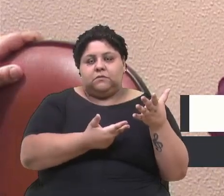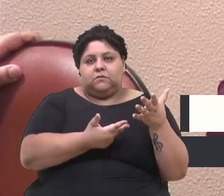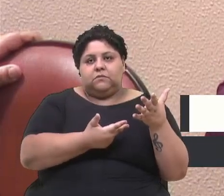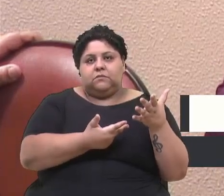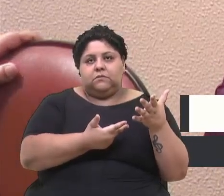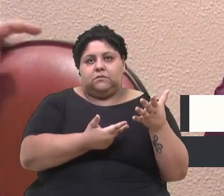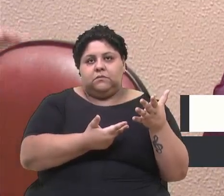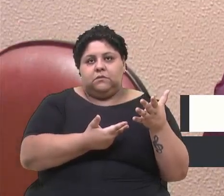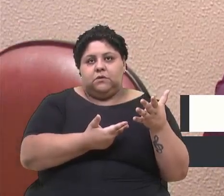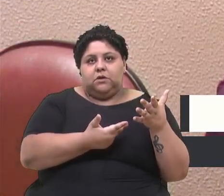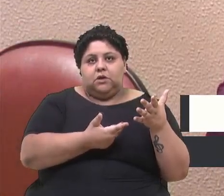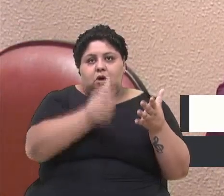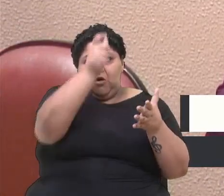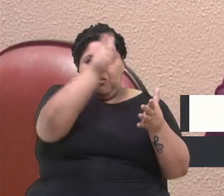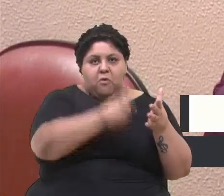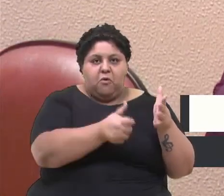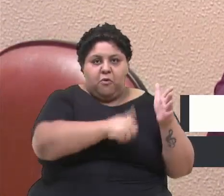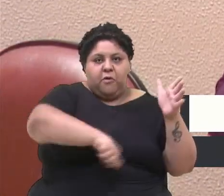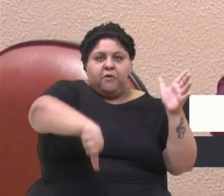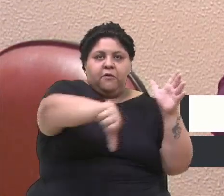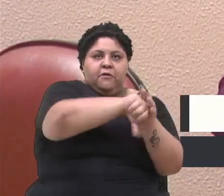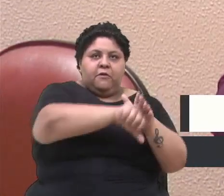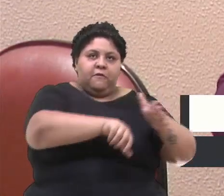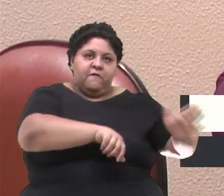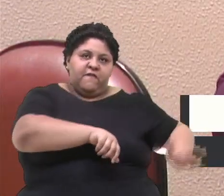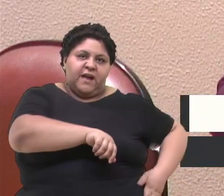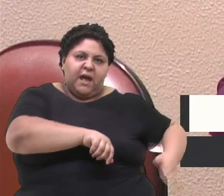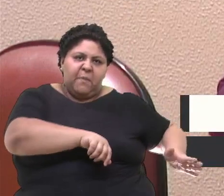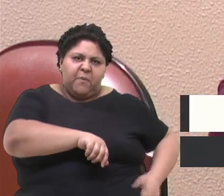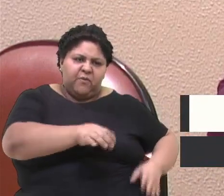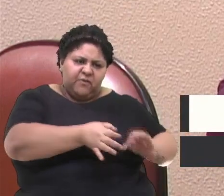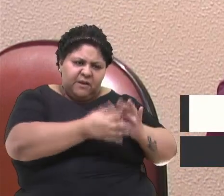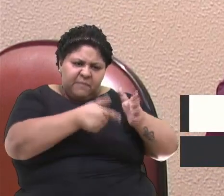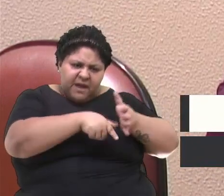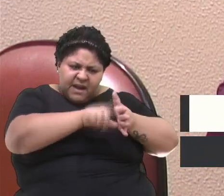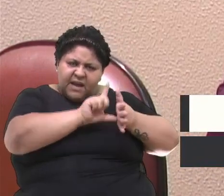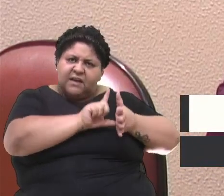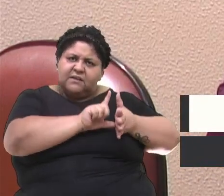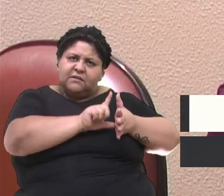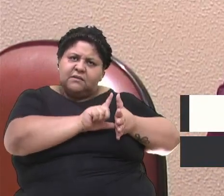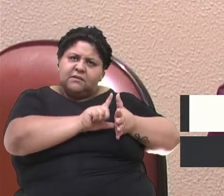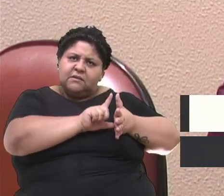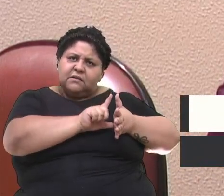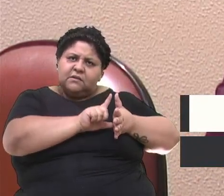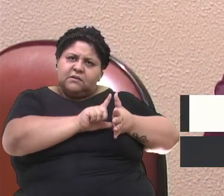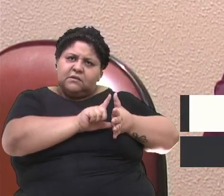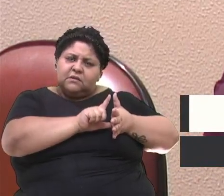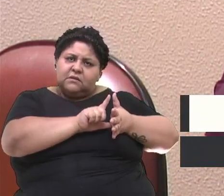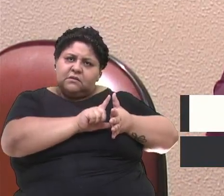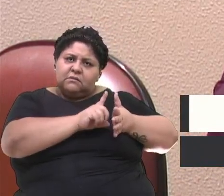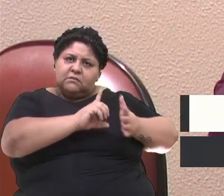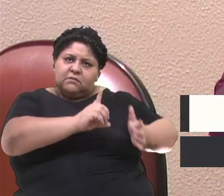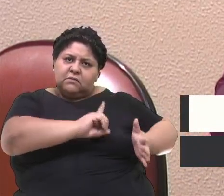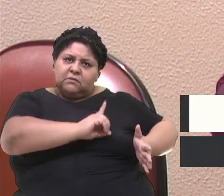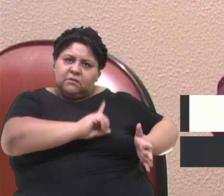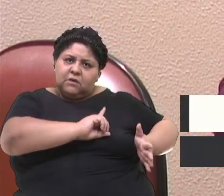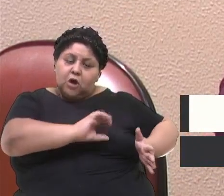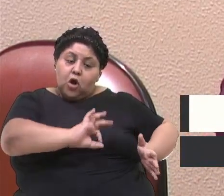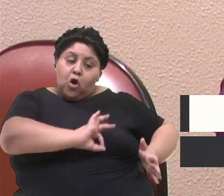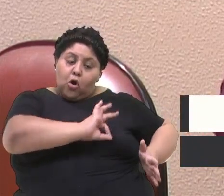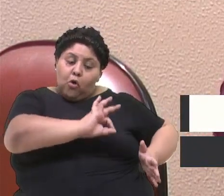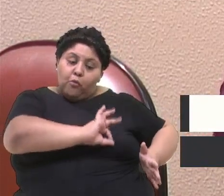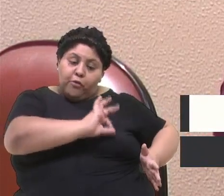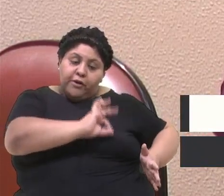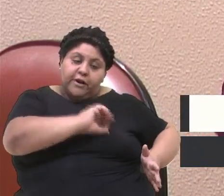o bandido, o vagabundo sai antes que a polícia de dentro de uma delegacia. O policial ainda tem que ficar lá dando